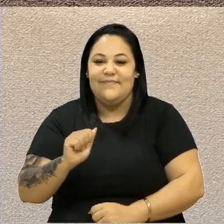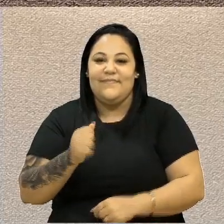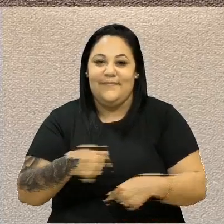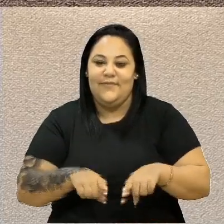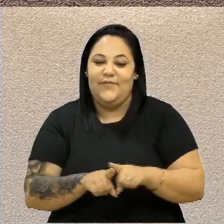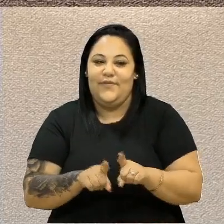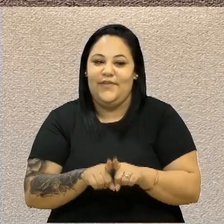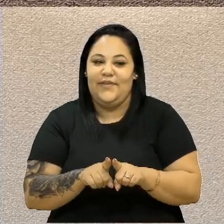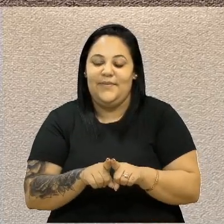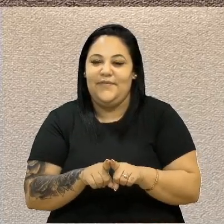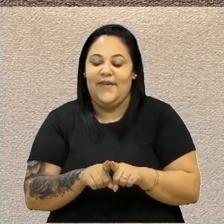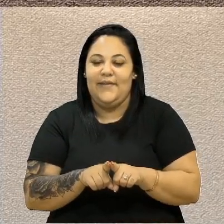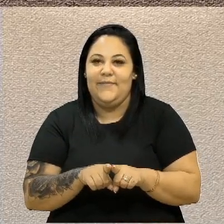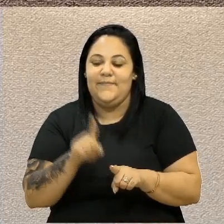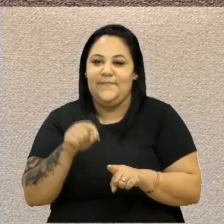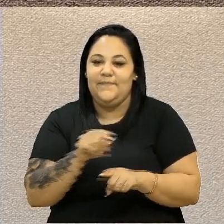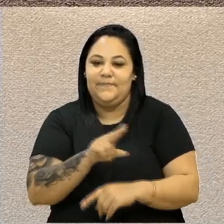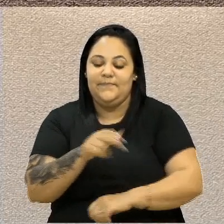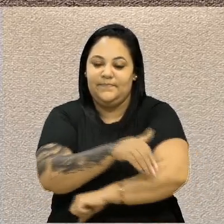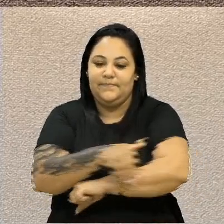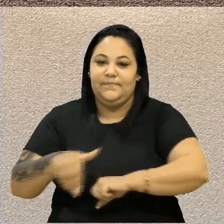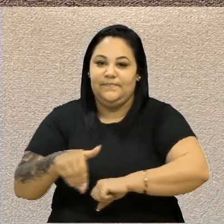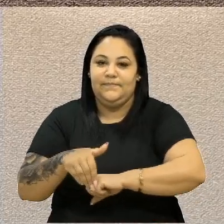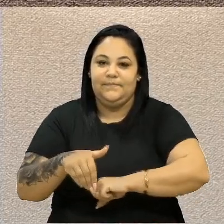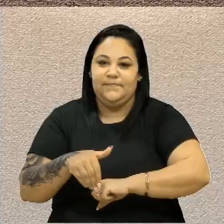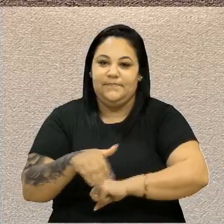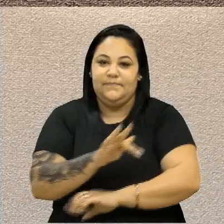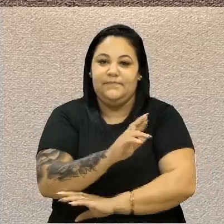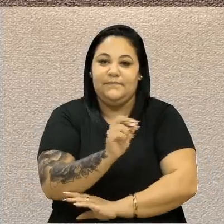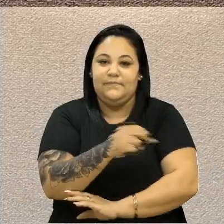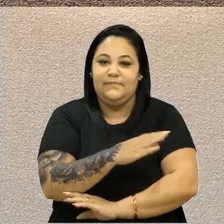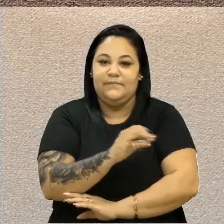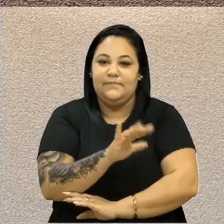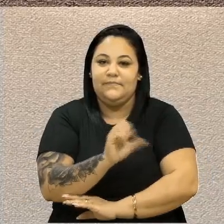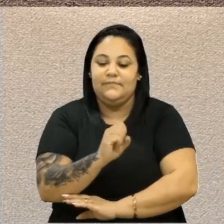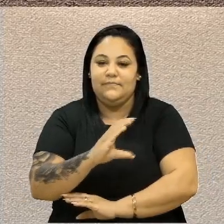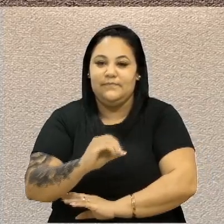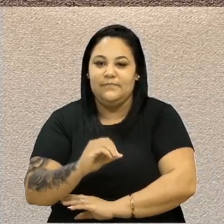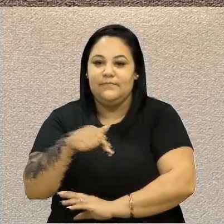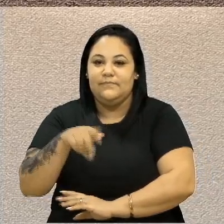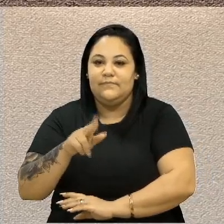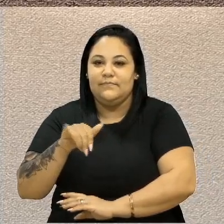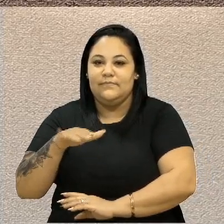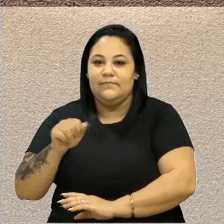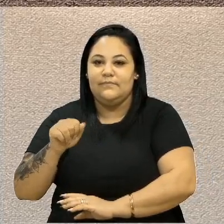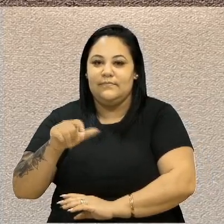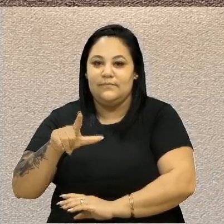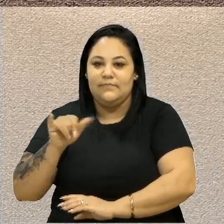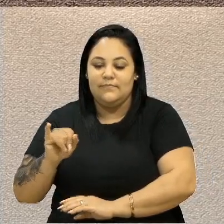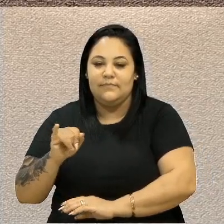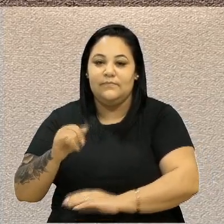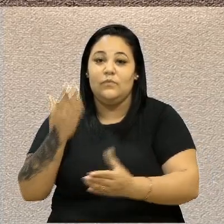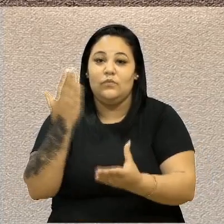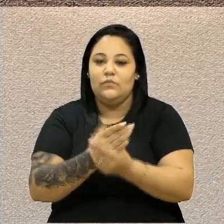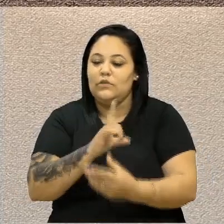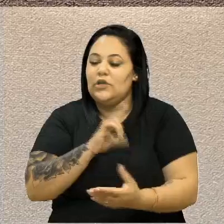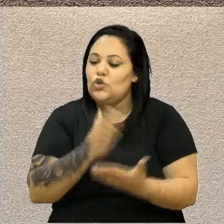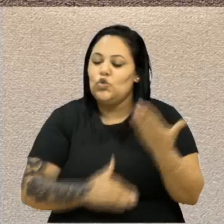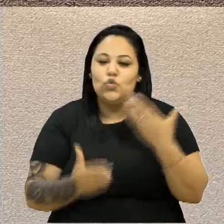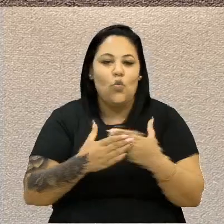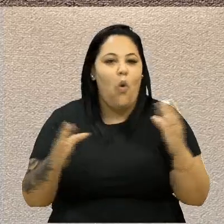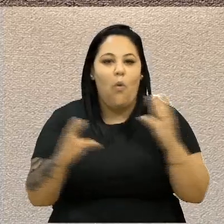Piauí, com o nome de Rua Francisco Quinali. O processo vem instruído com histórico, mapa de